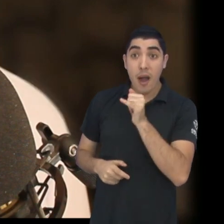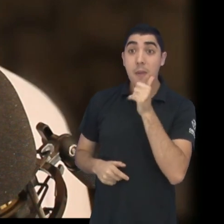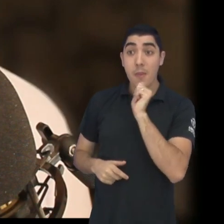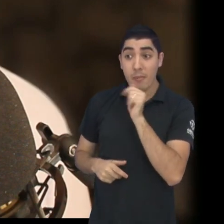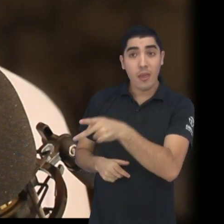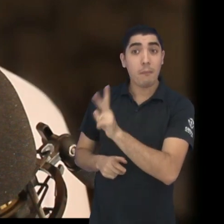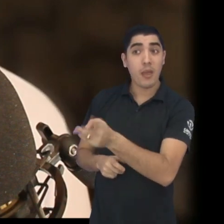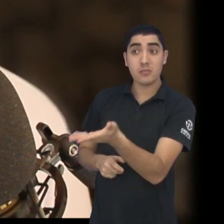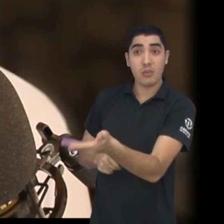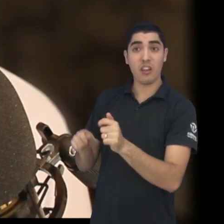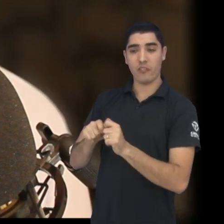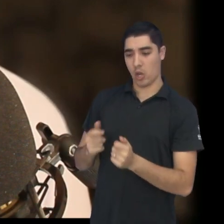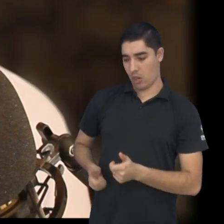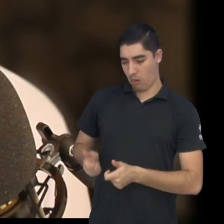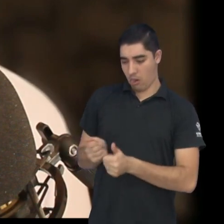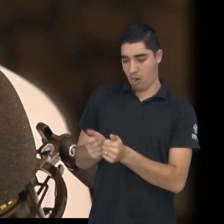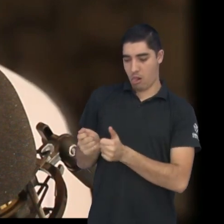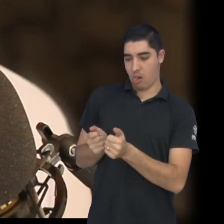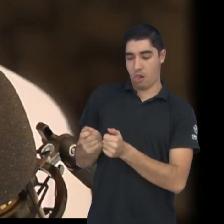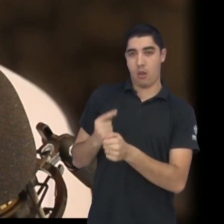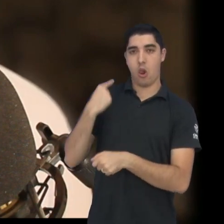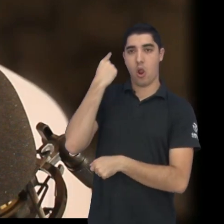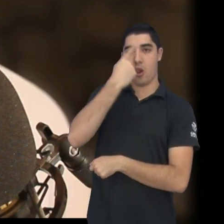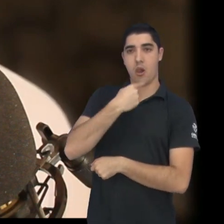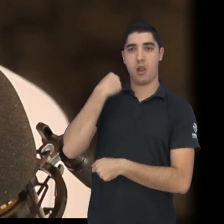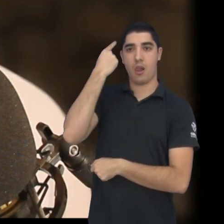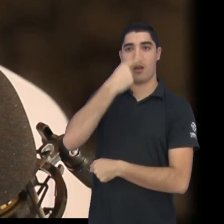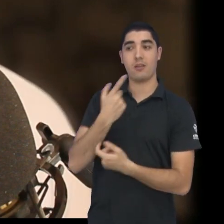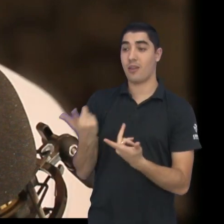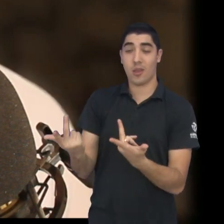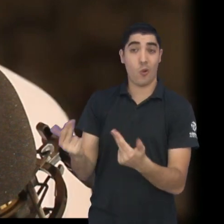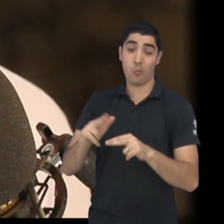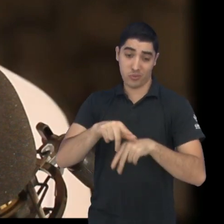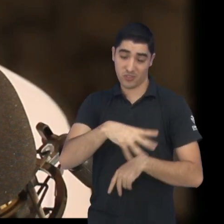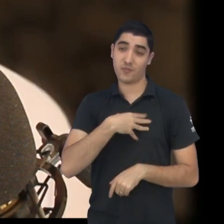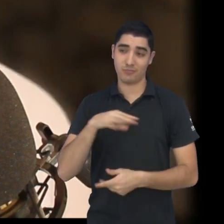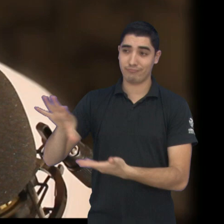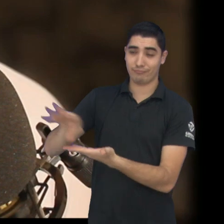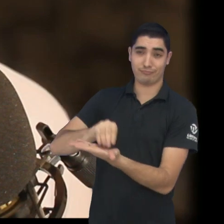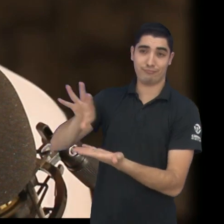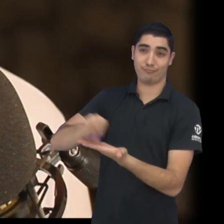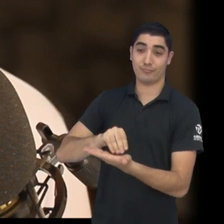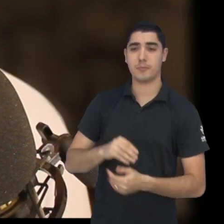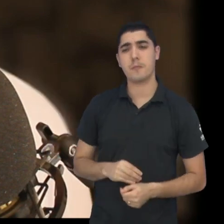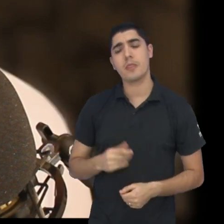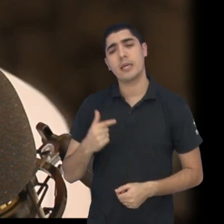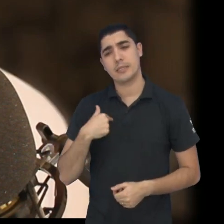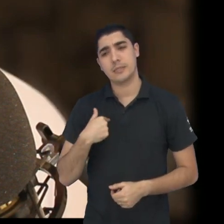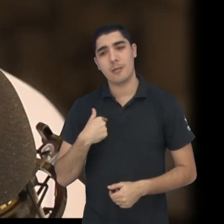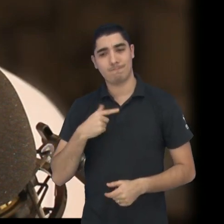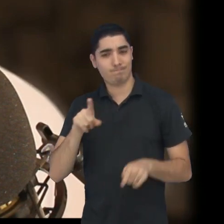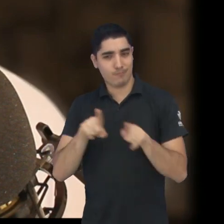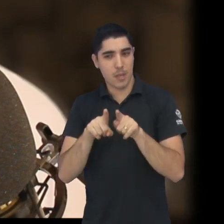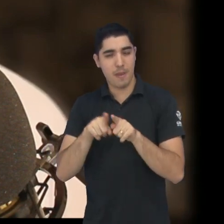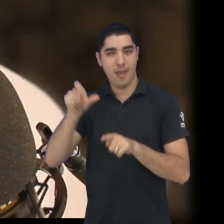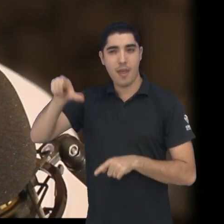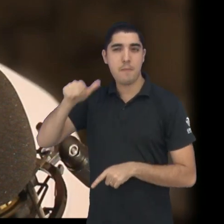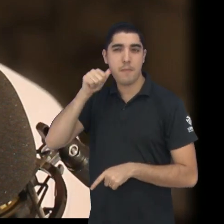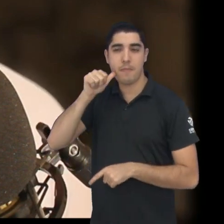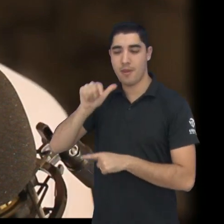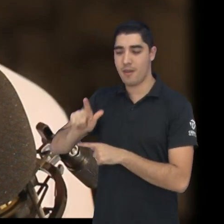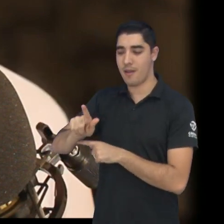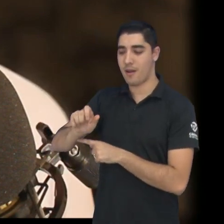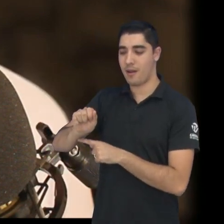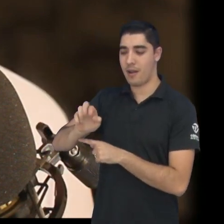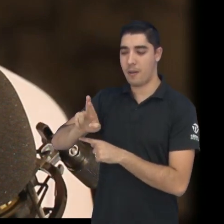estão espelhando o nosso comportamento. Agora, sobre a colocação ali da Gabriela, eu gostaria de fazer alguns destaques, Dani. O